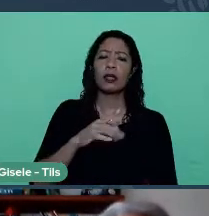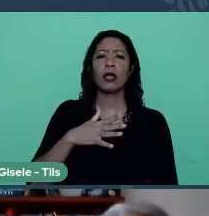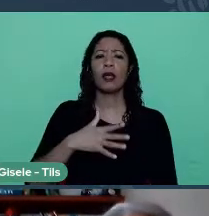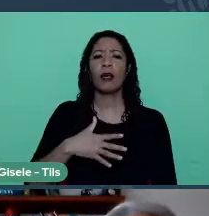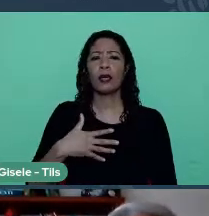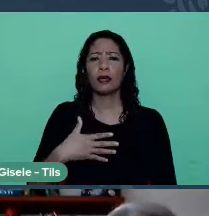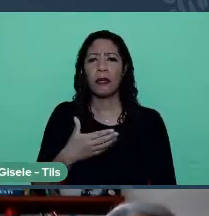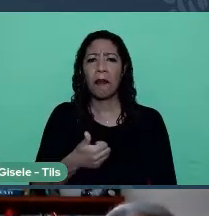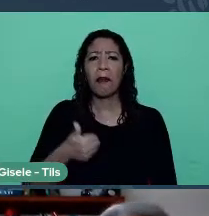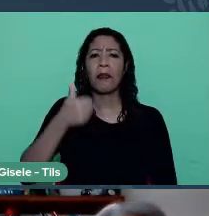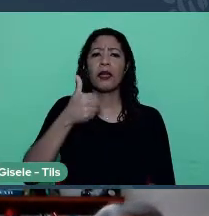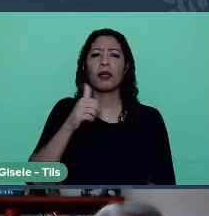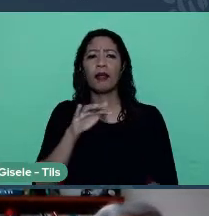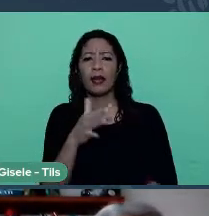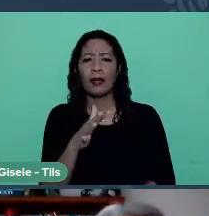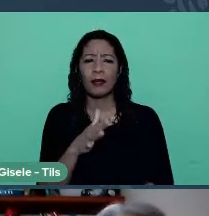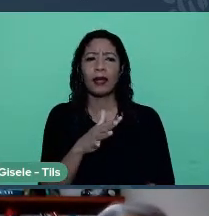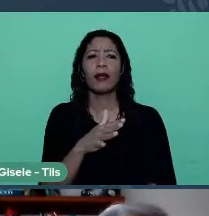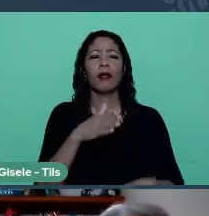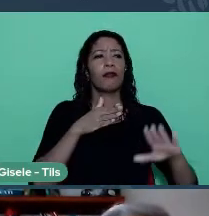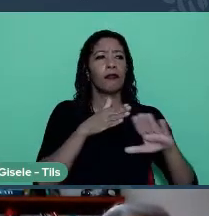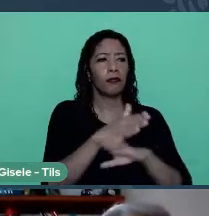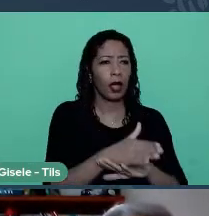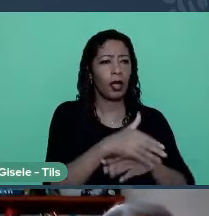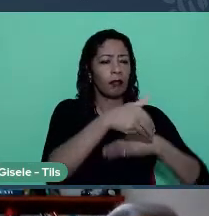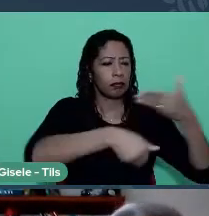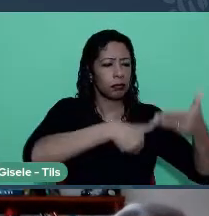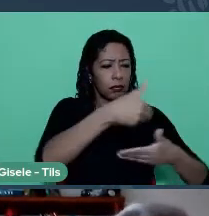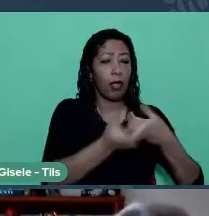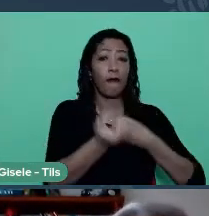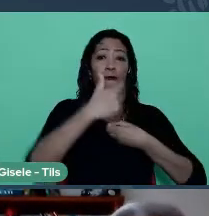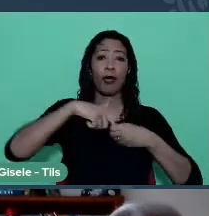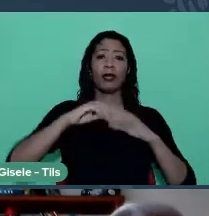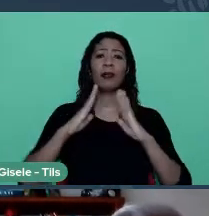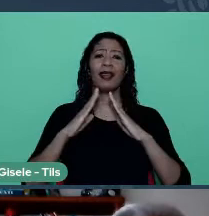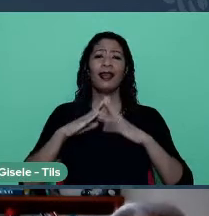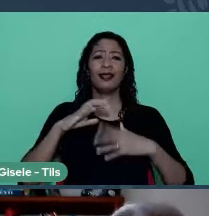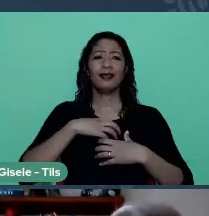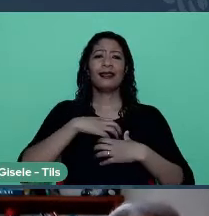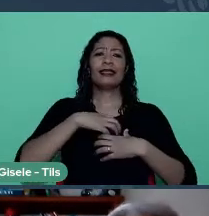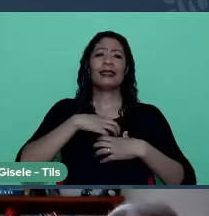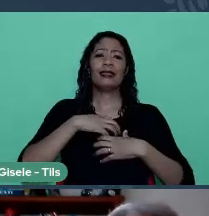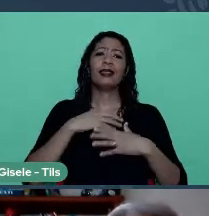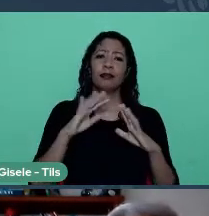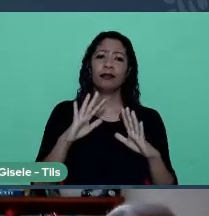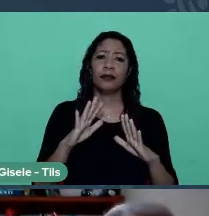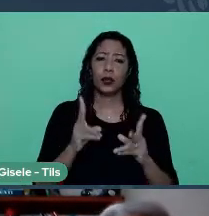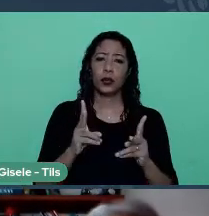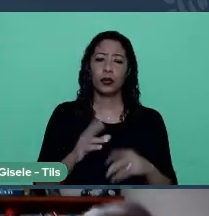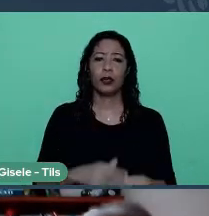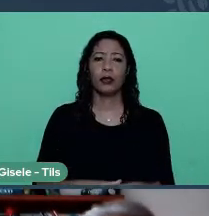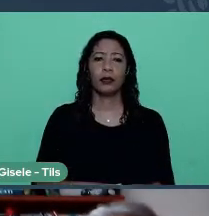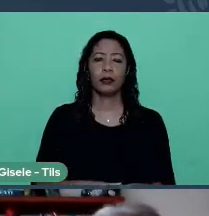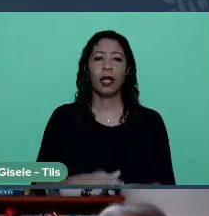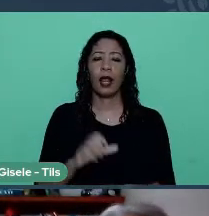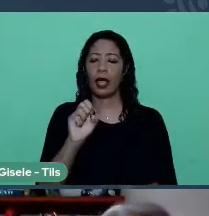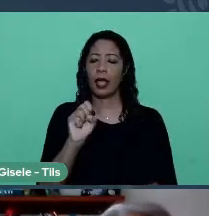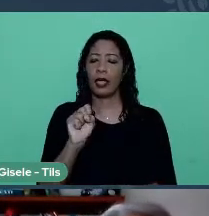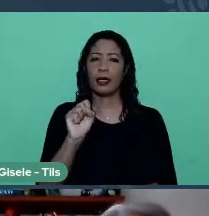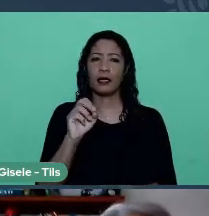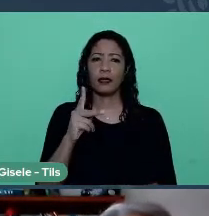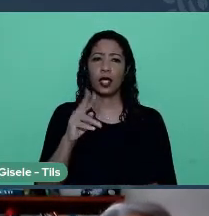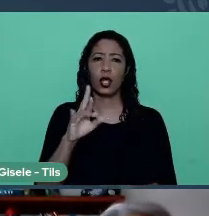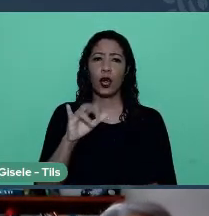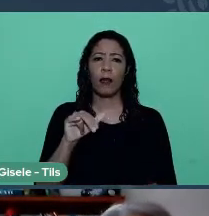o atendimento na emergência, mas volta ainda com alguns sintomas. Fez uma espirometria, que serve para